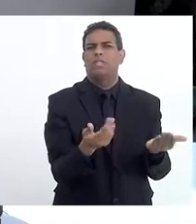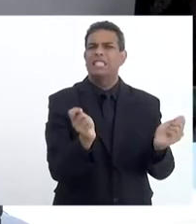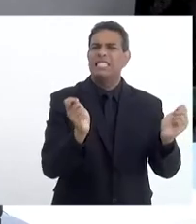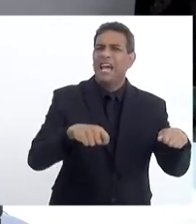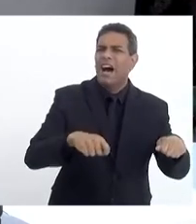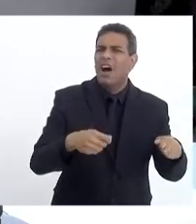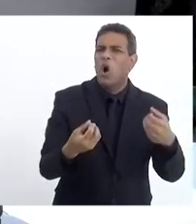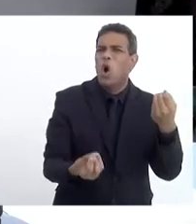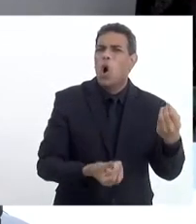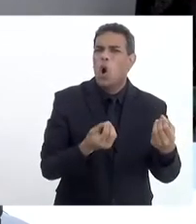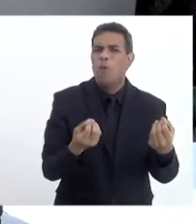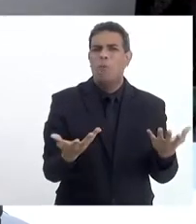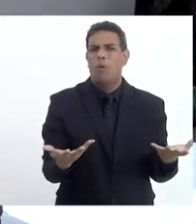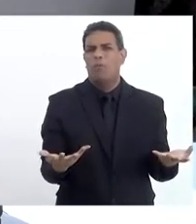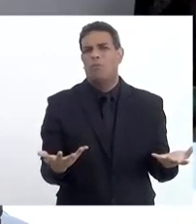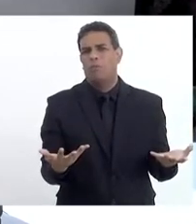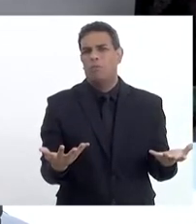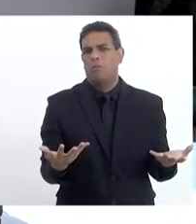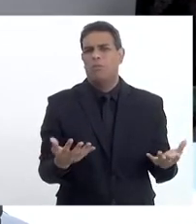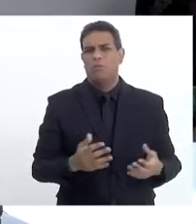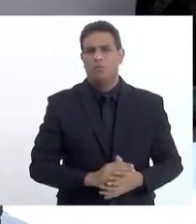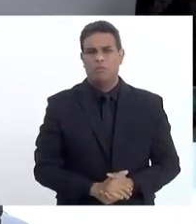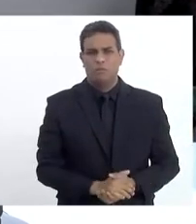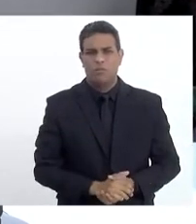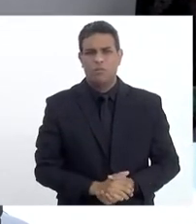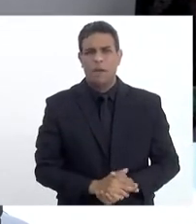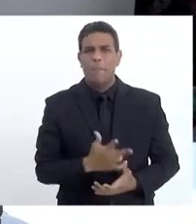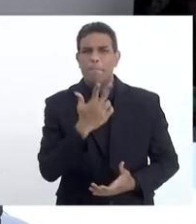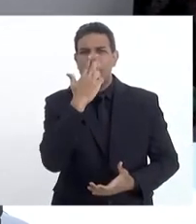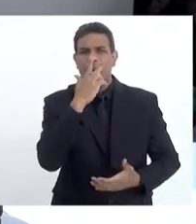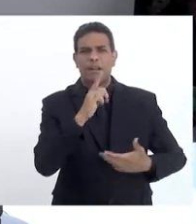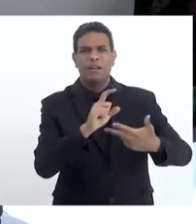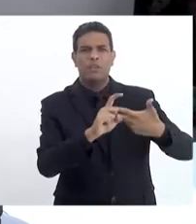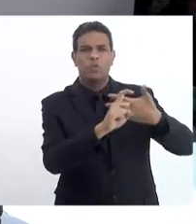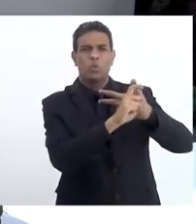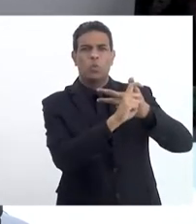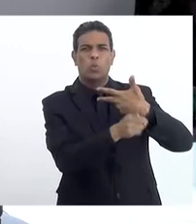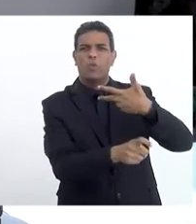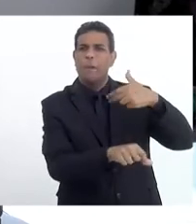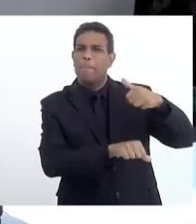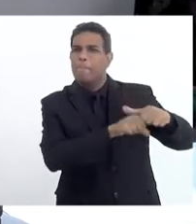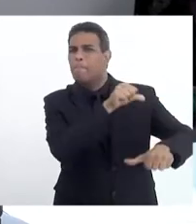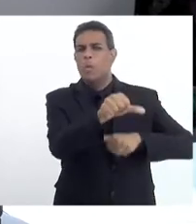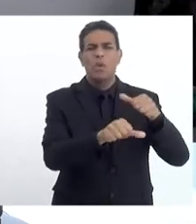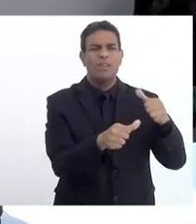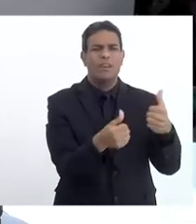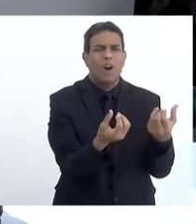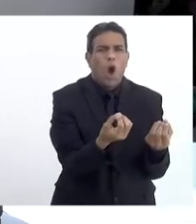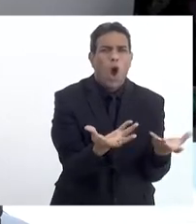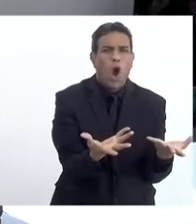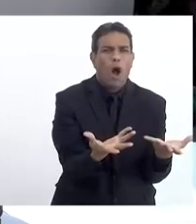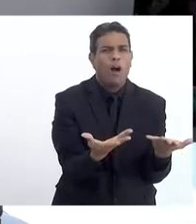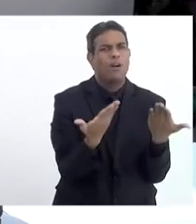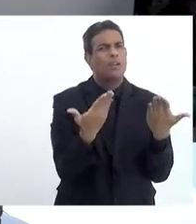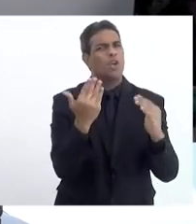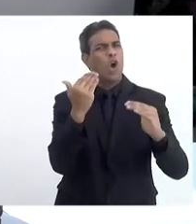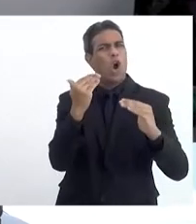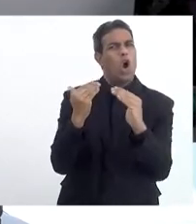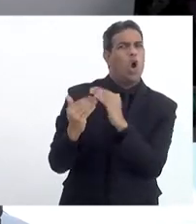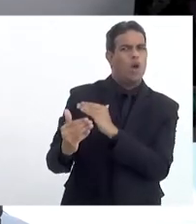competência direta do Poder Executivo. Então, minha